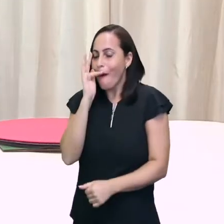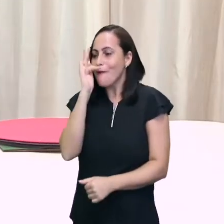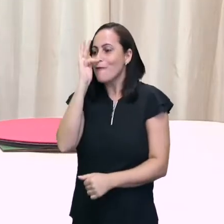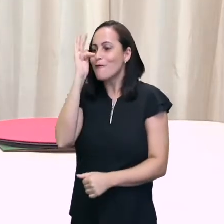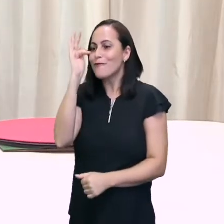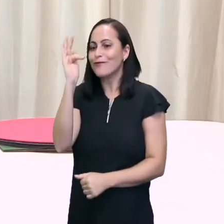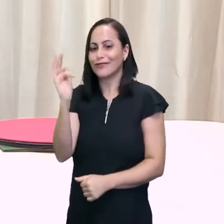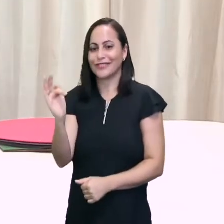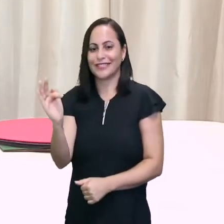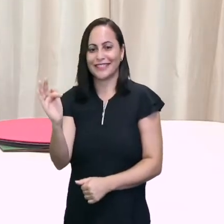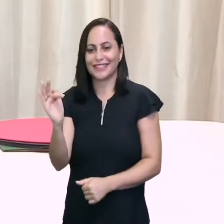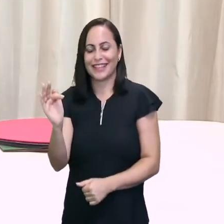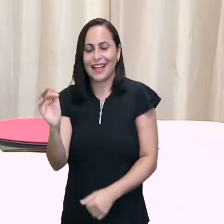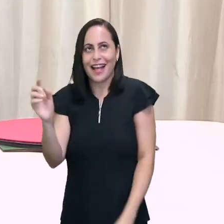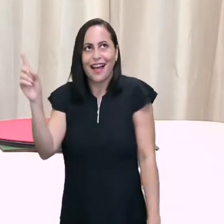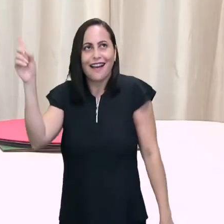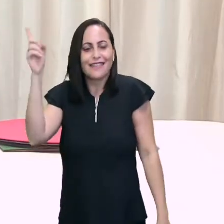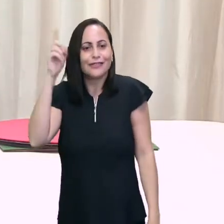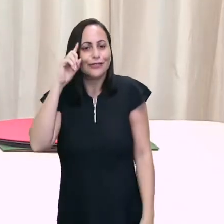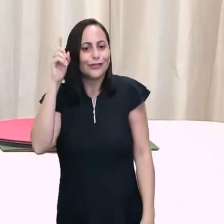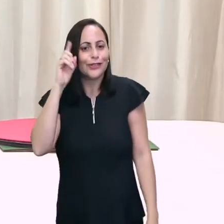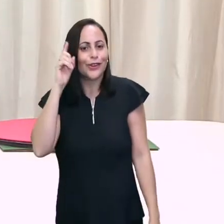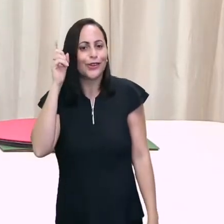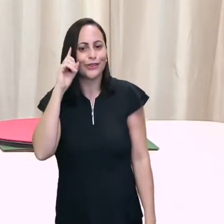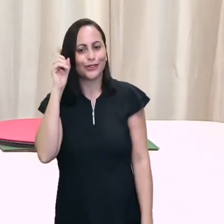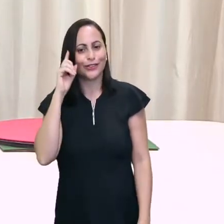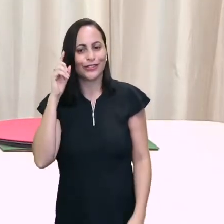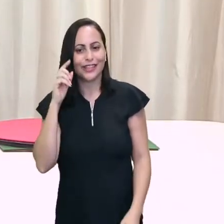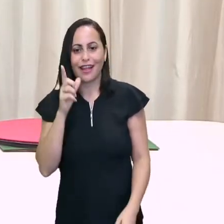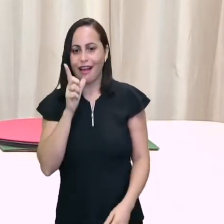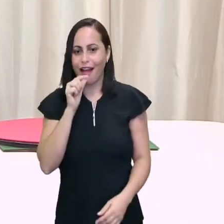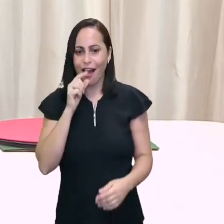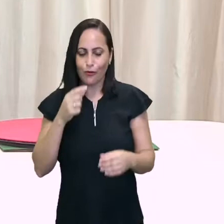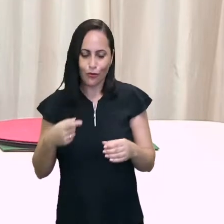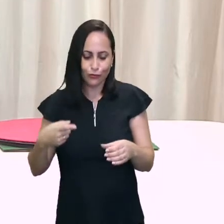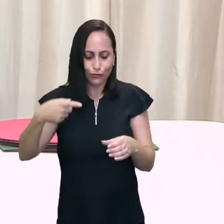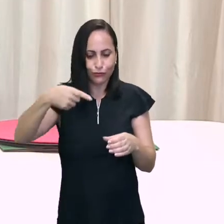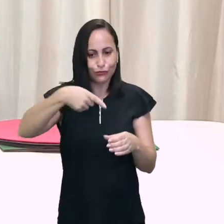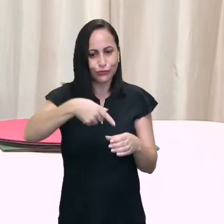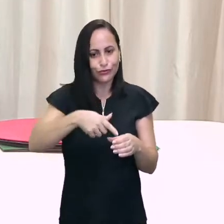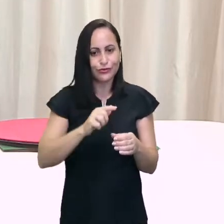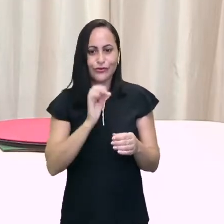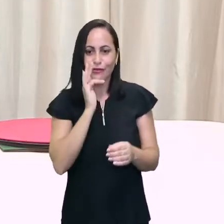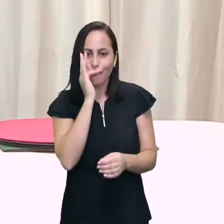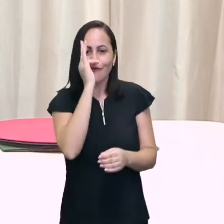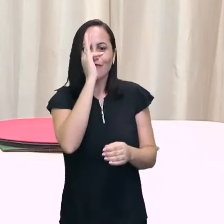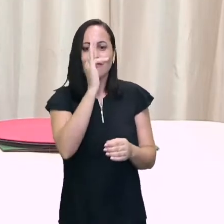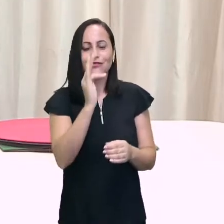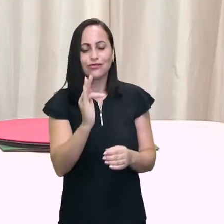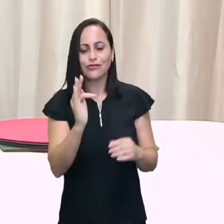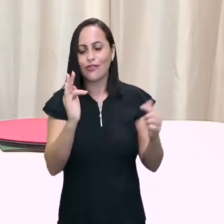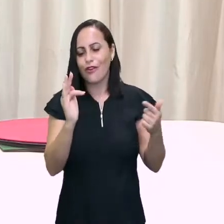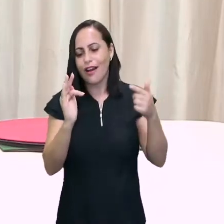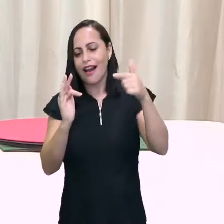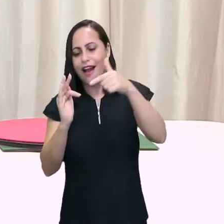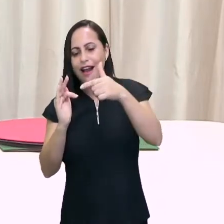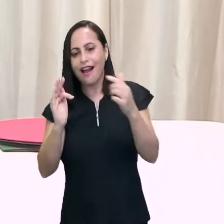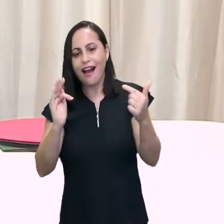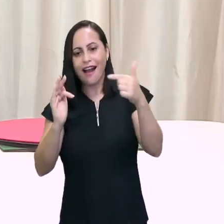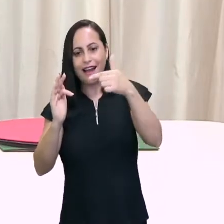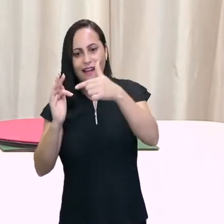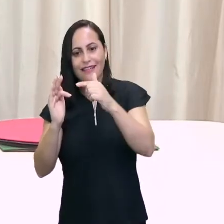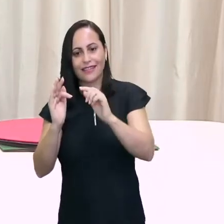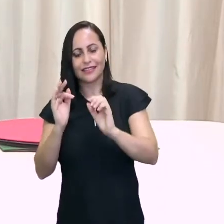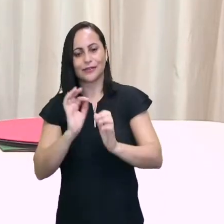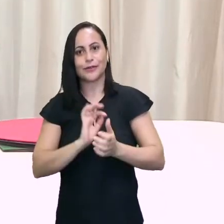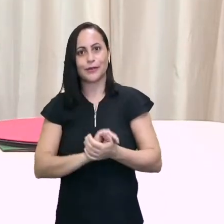Para todos os dias serem regadas. E elas perceberam que juntas